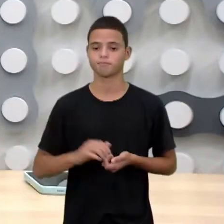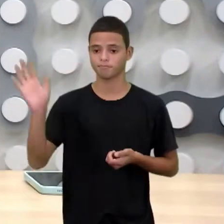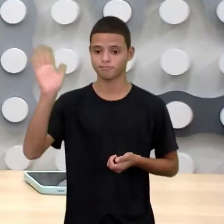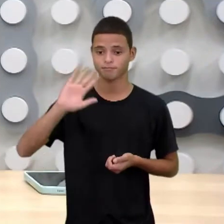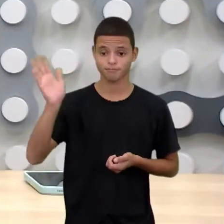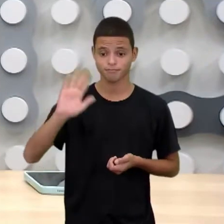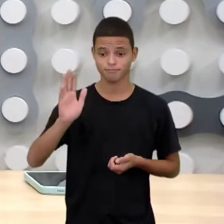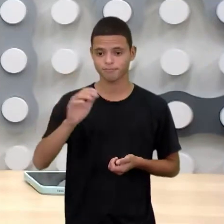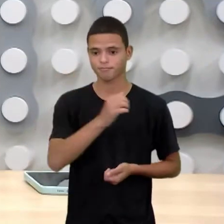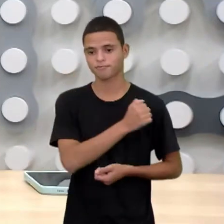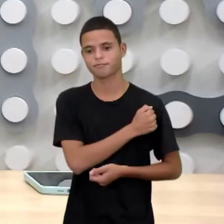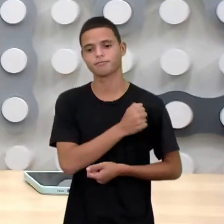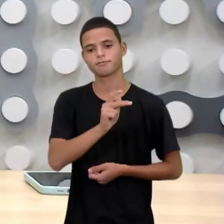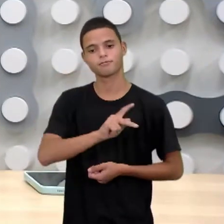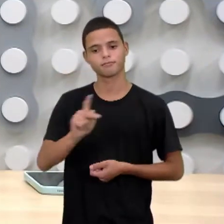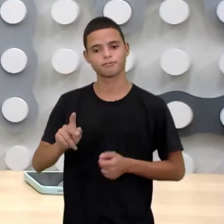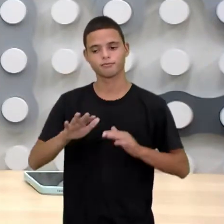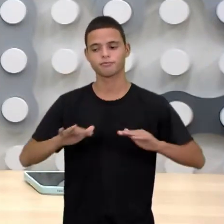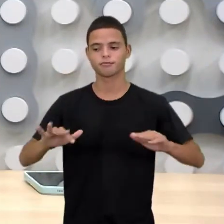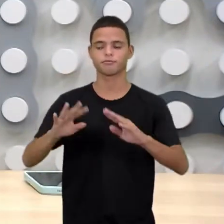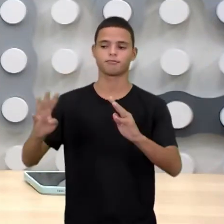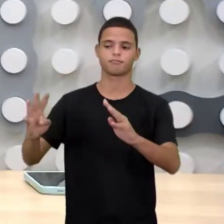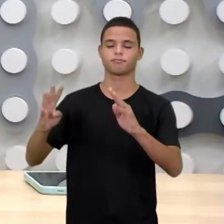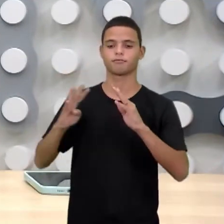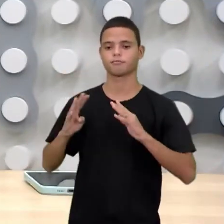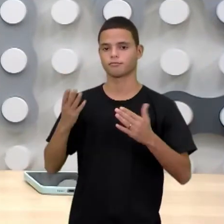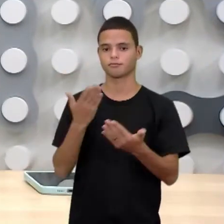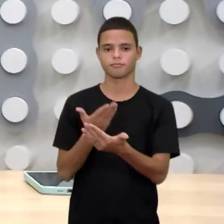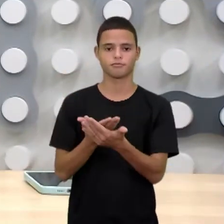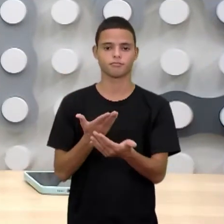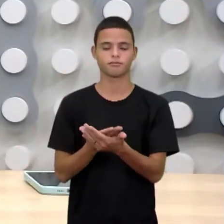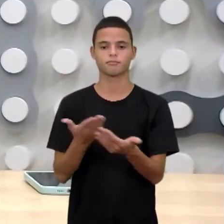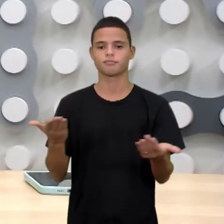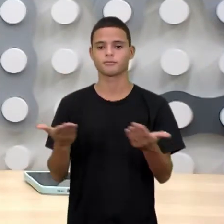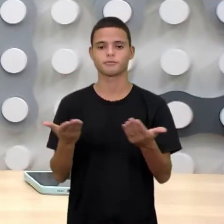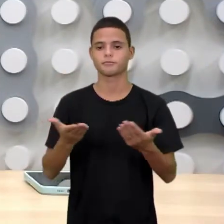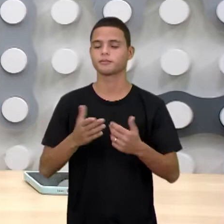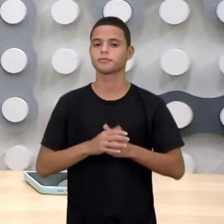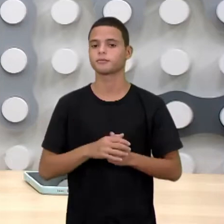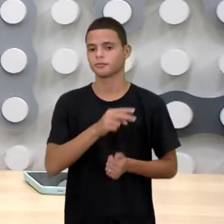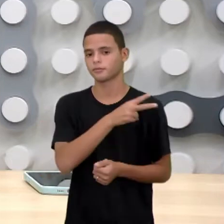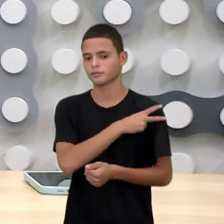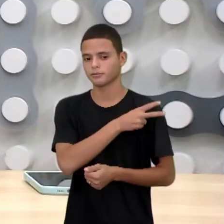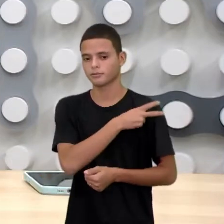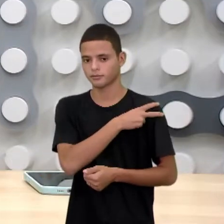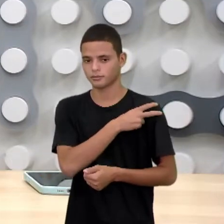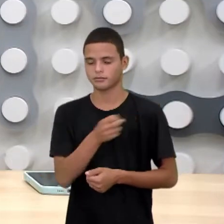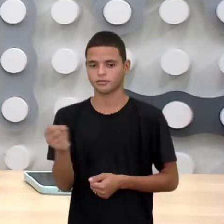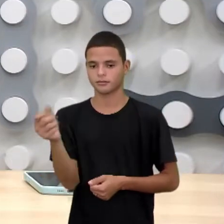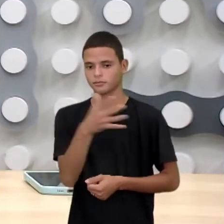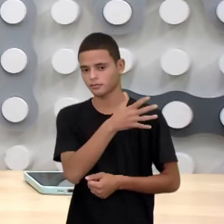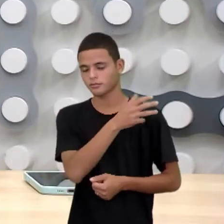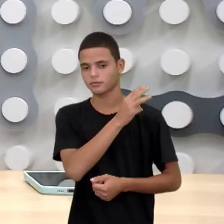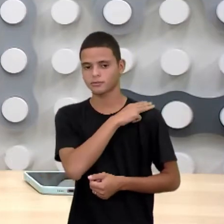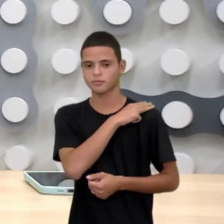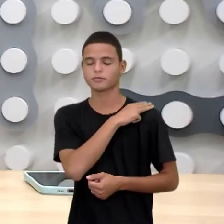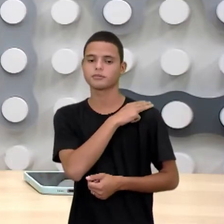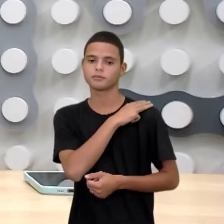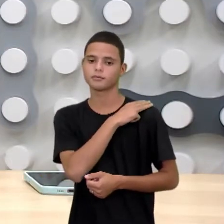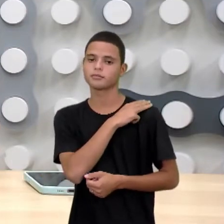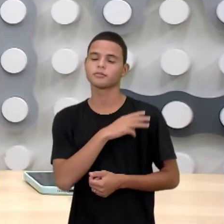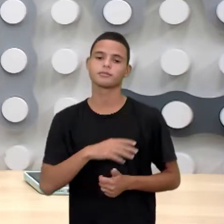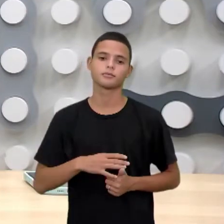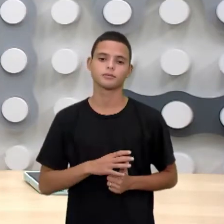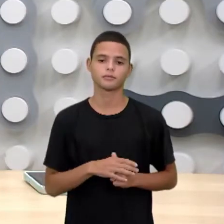Olá, alunos, professores e a todos que irão acompanhar a nossa aula aqui da segunda série do Novo Ensino Médio. Nós